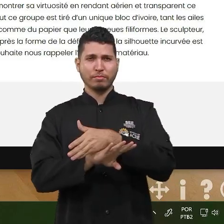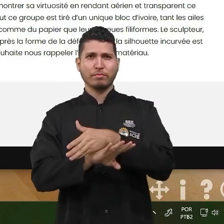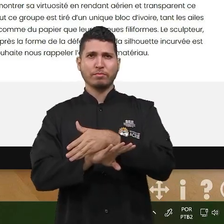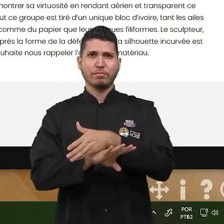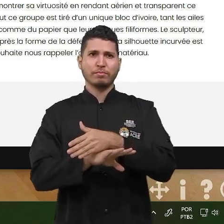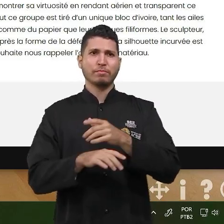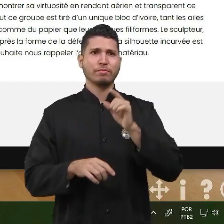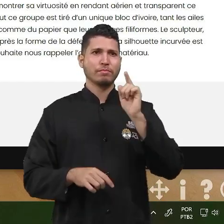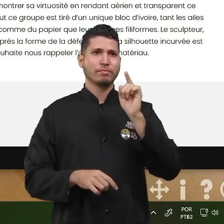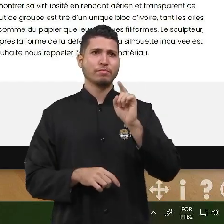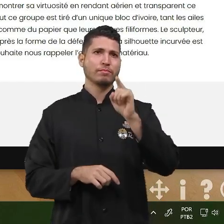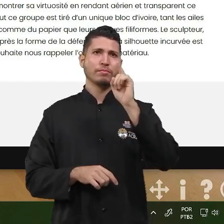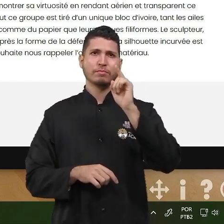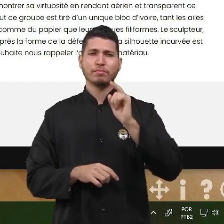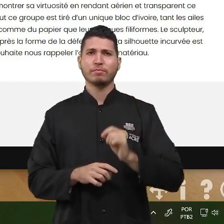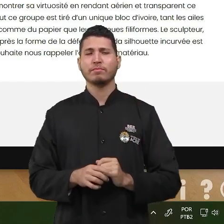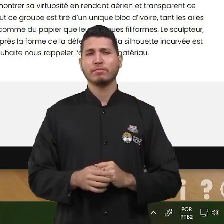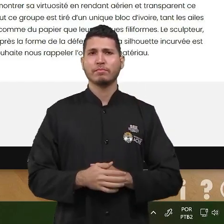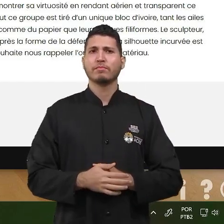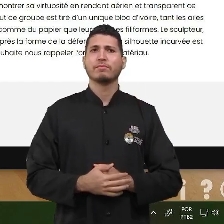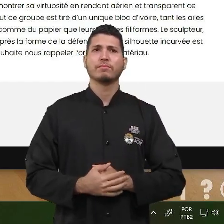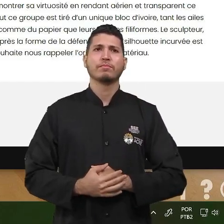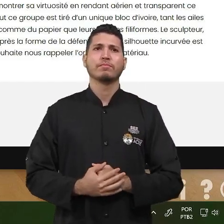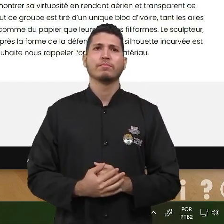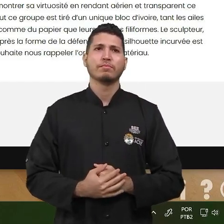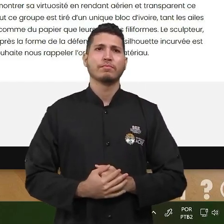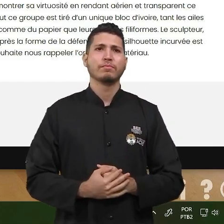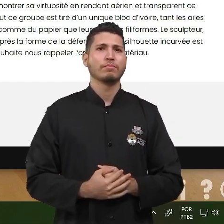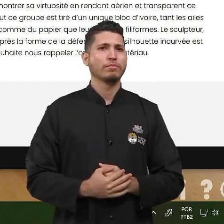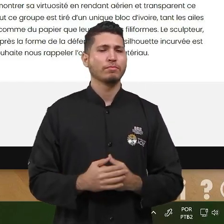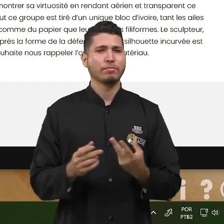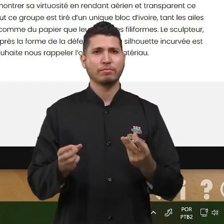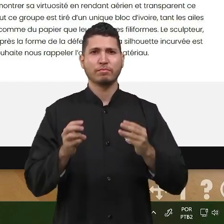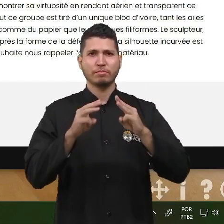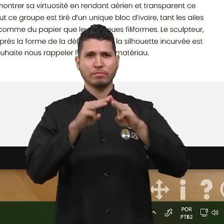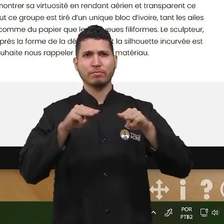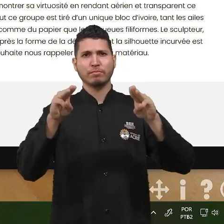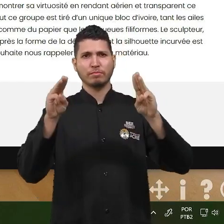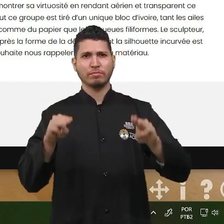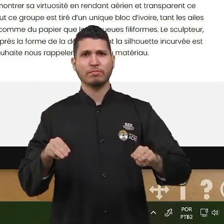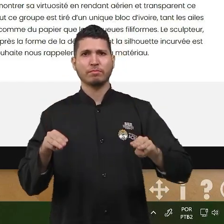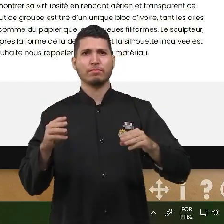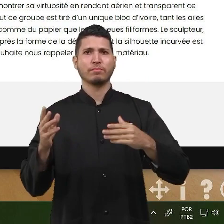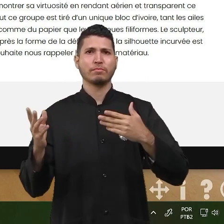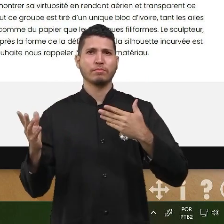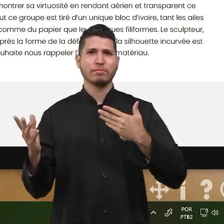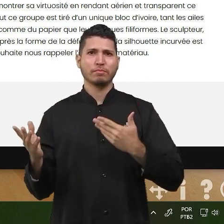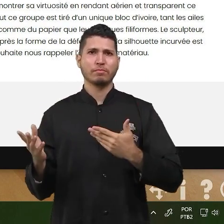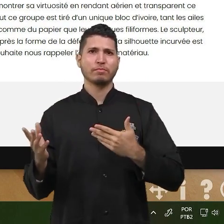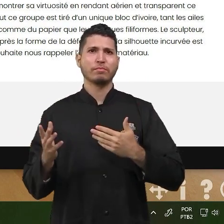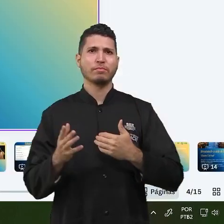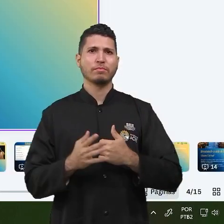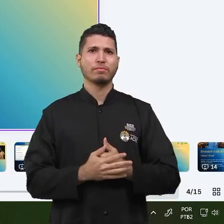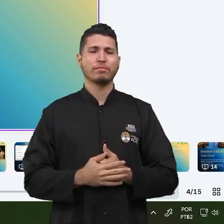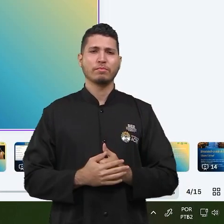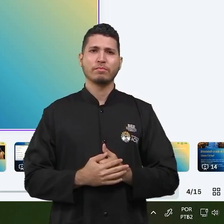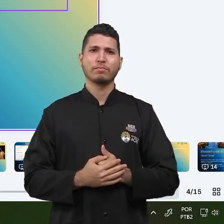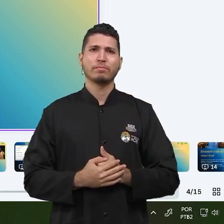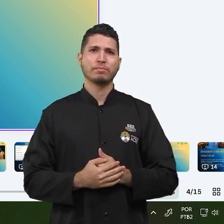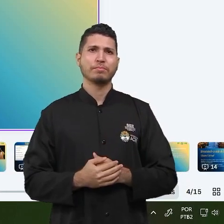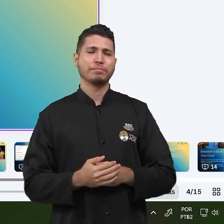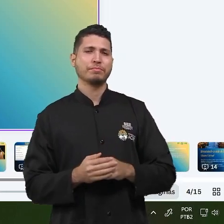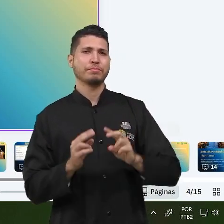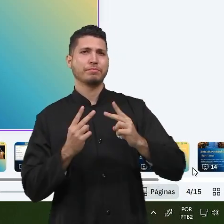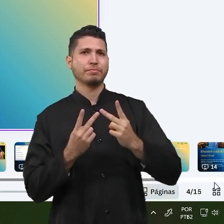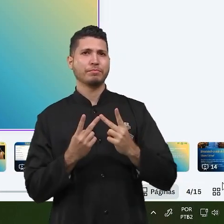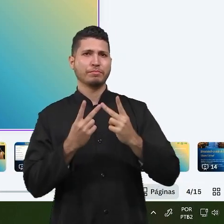um clique, tá bom? Então, esse aqui é o Museu Louvre, que fica lá em Paris. Vamos continuar a aula porque a gente